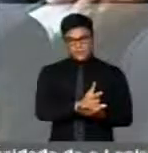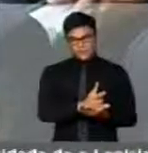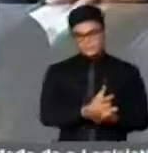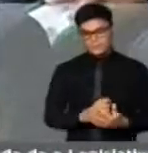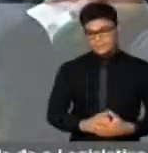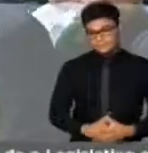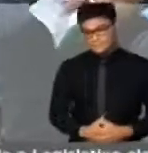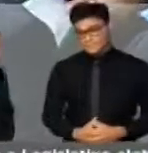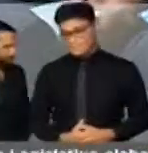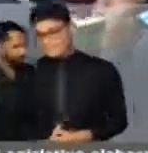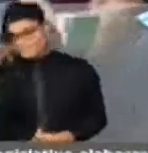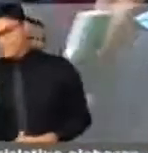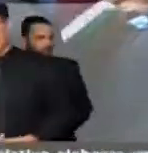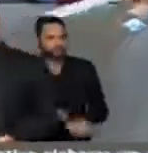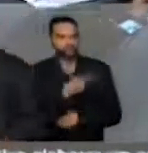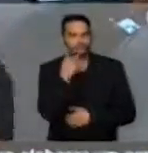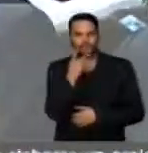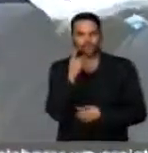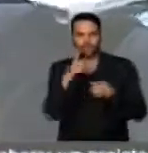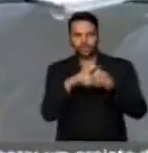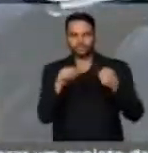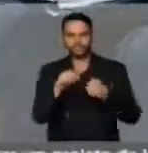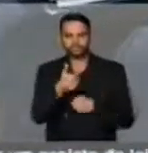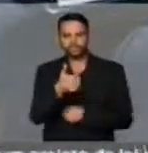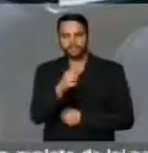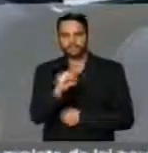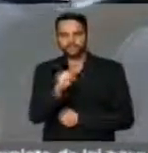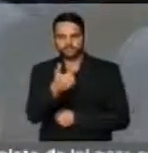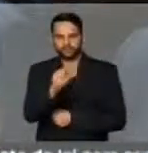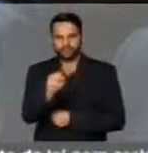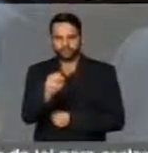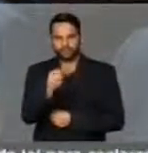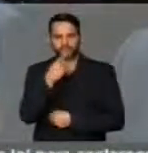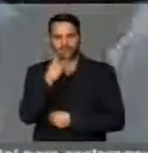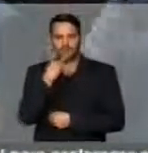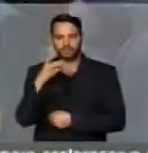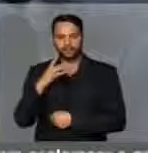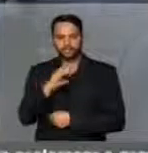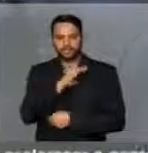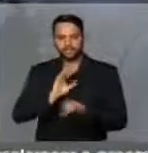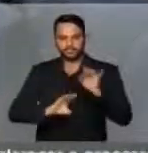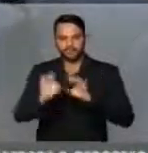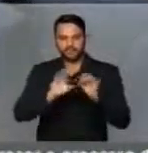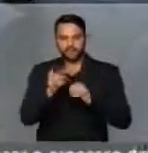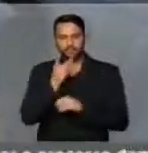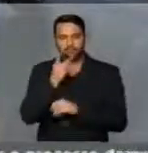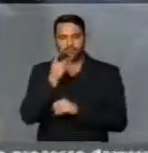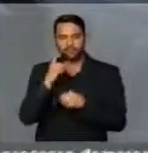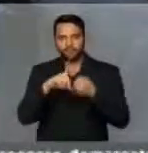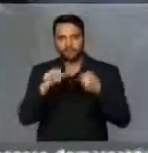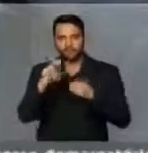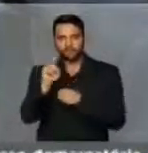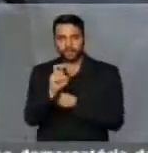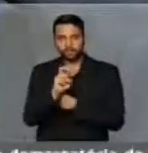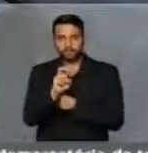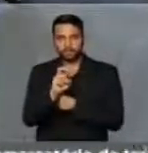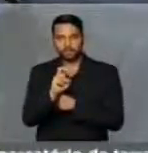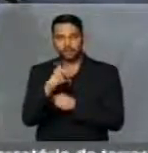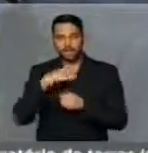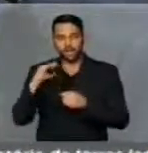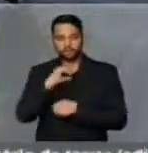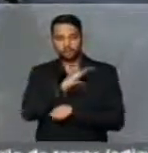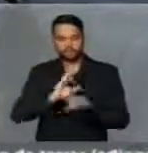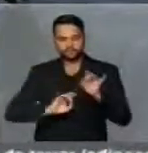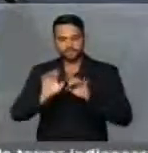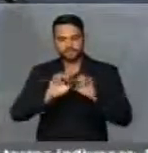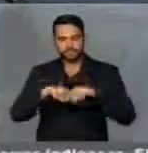artigo 218, que trata das comissões especiais, diz o seguinte, parágrafo 5º, a comissão